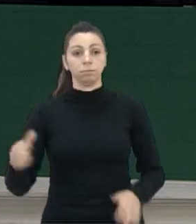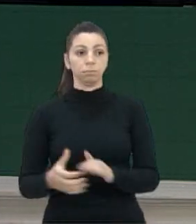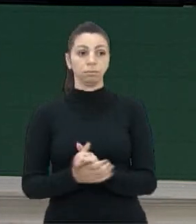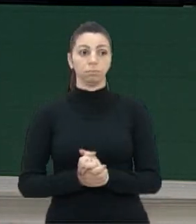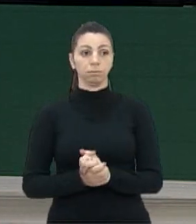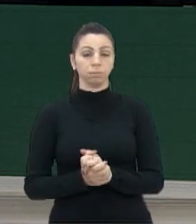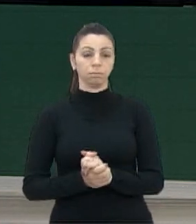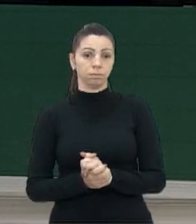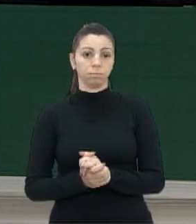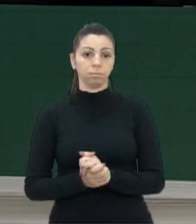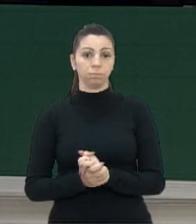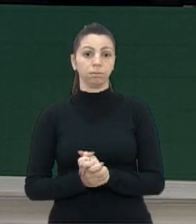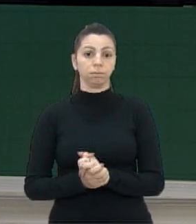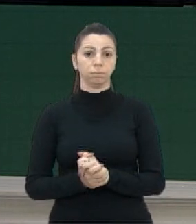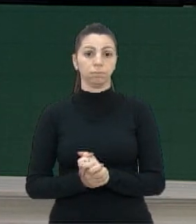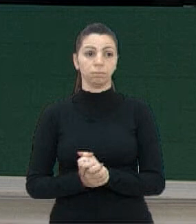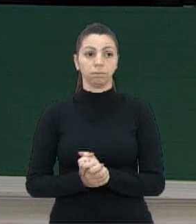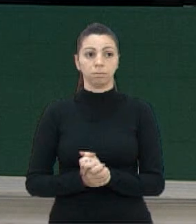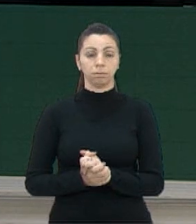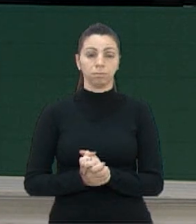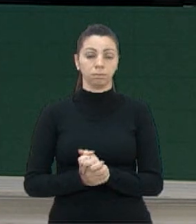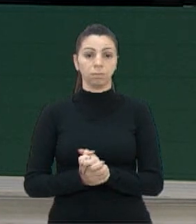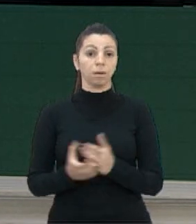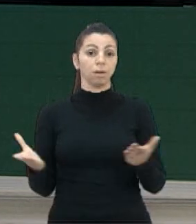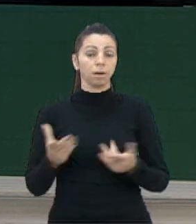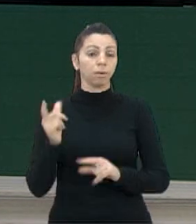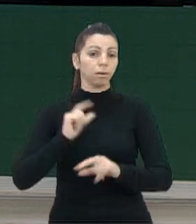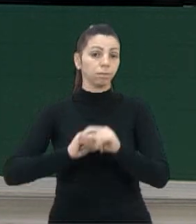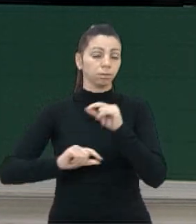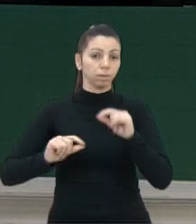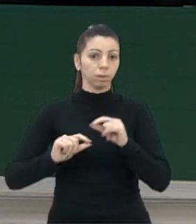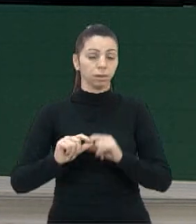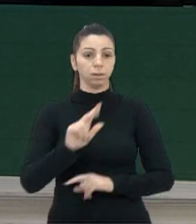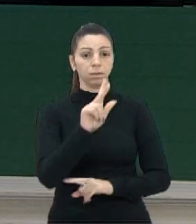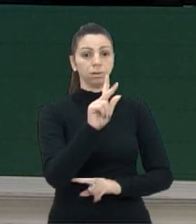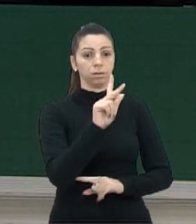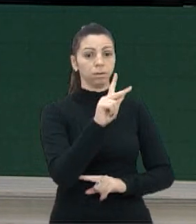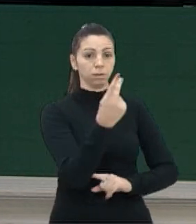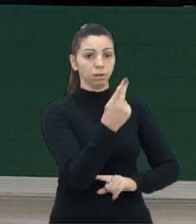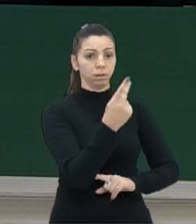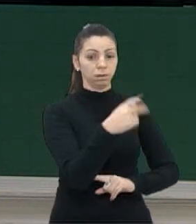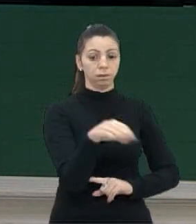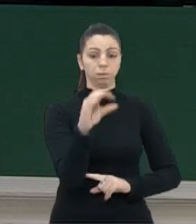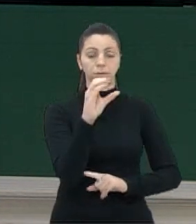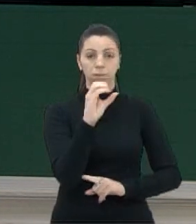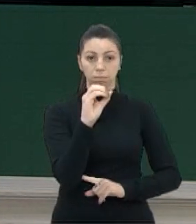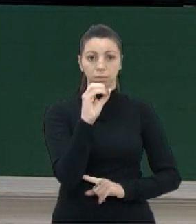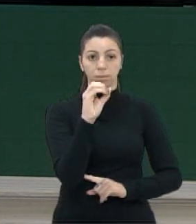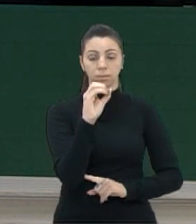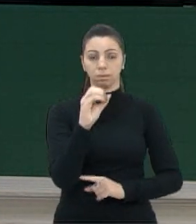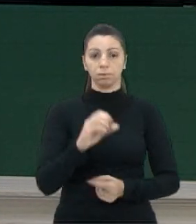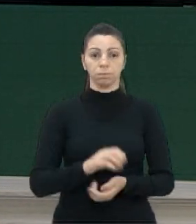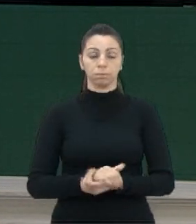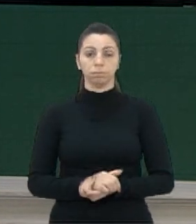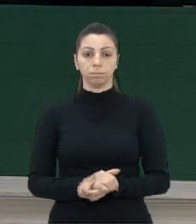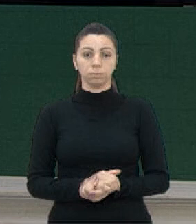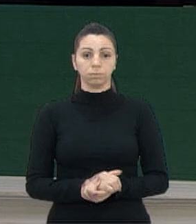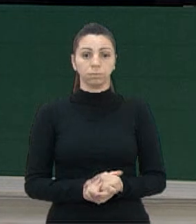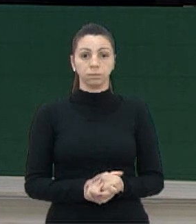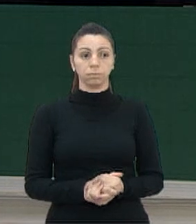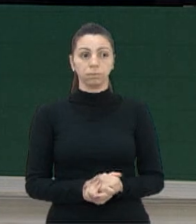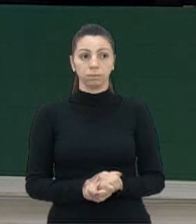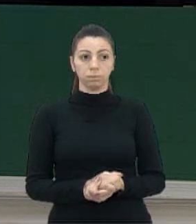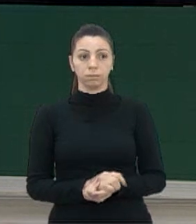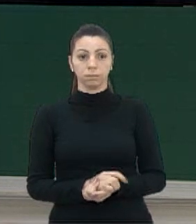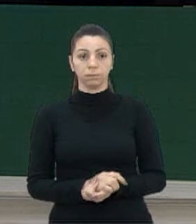resolver como que ficou a situação do hidrogênio e do oxigênio, que são os outros átomos presentes aqui nessa minha equação. Tá?